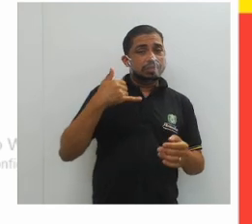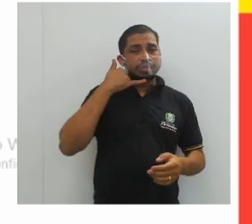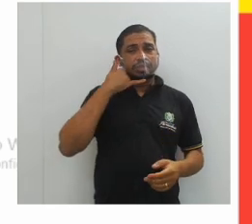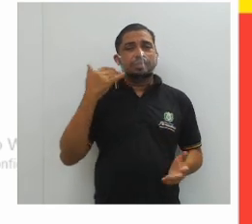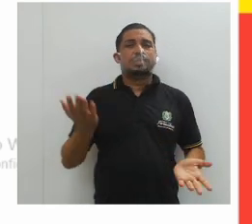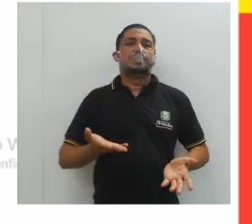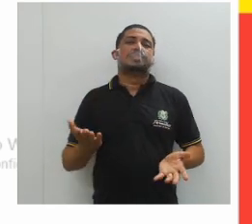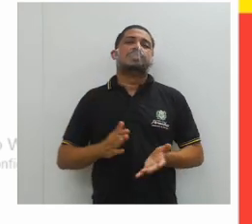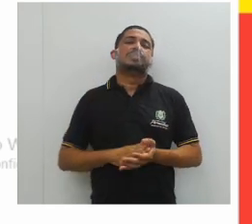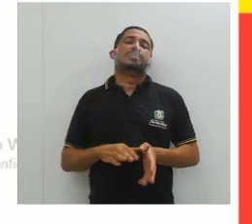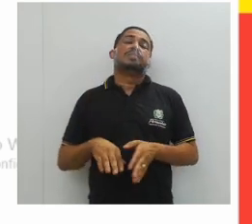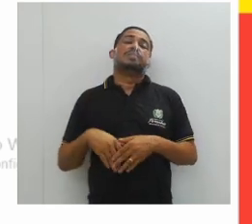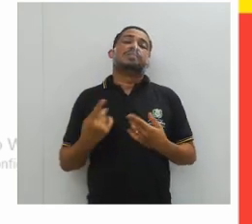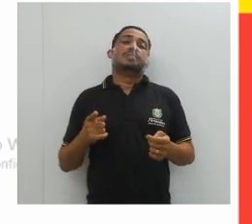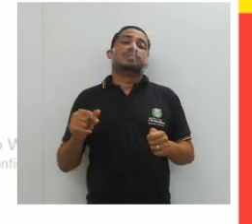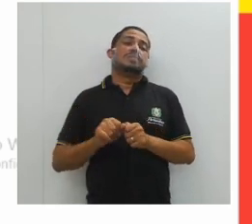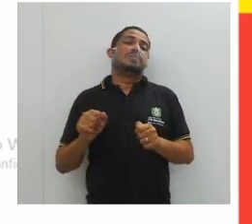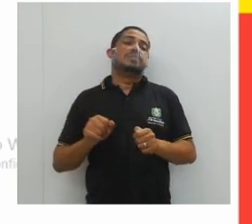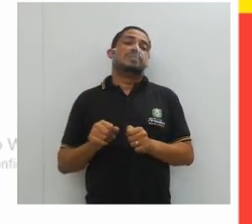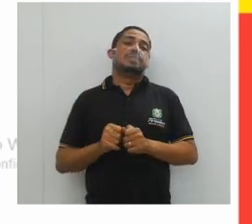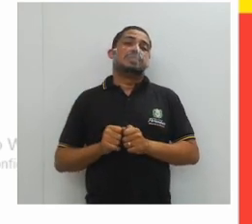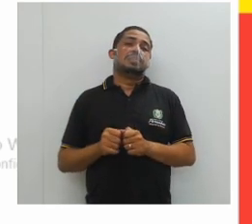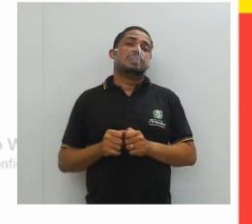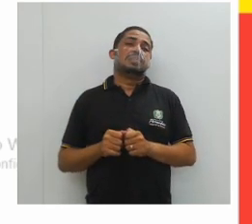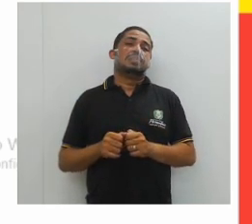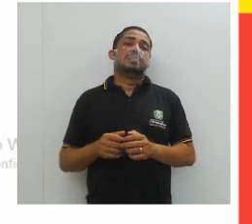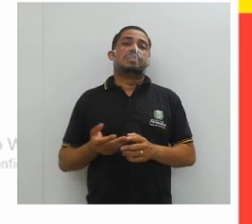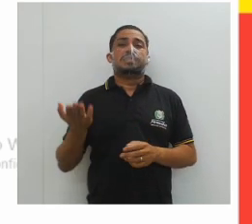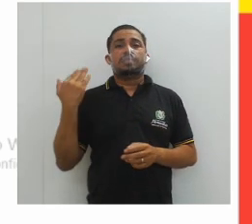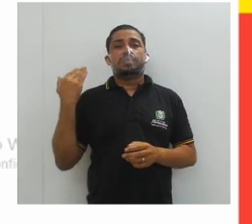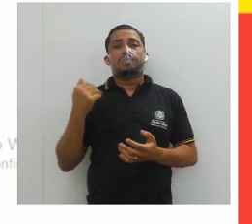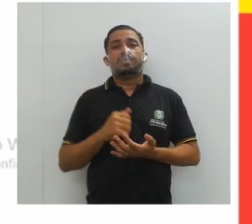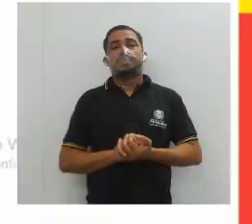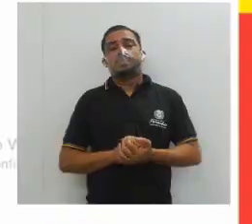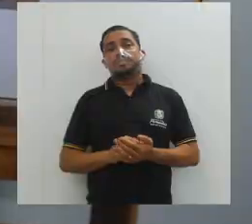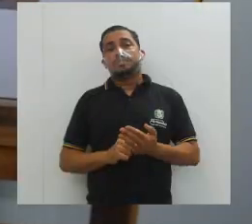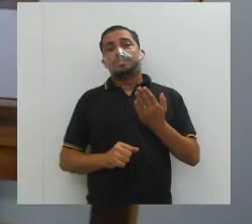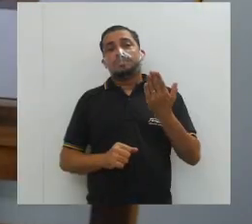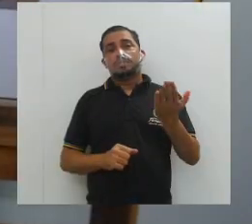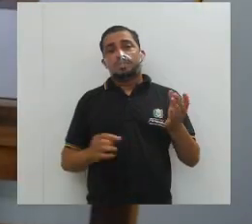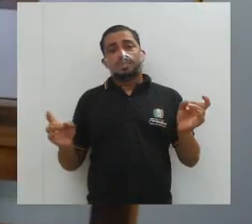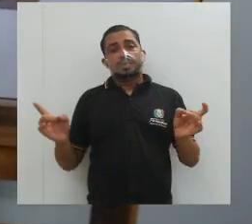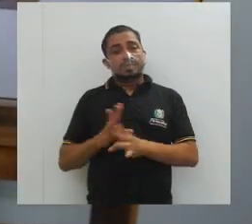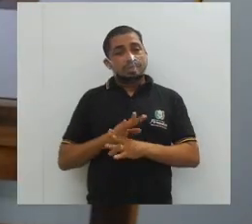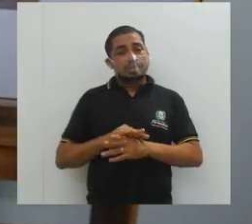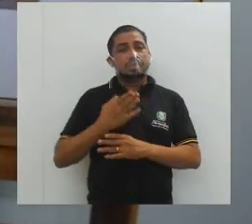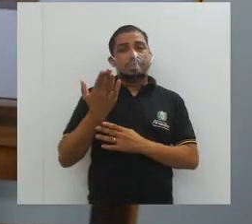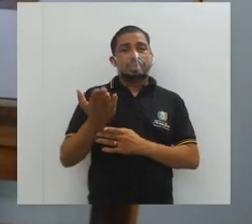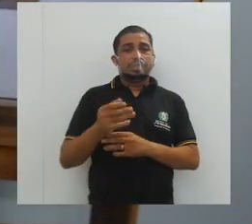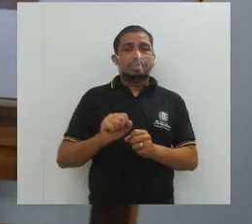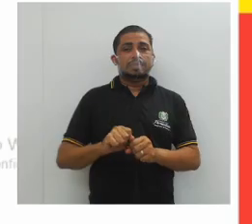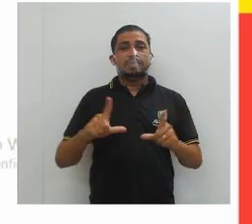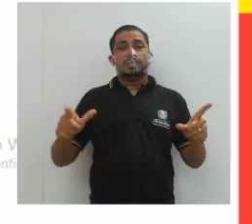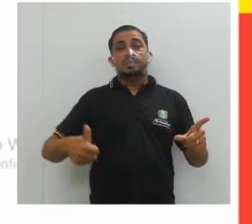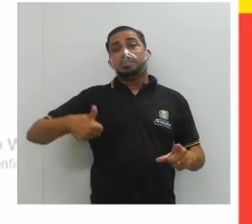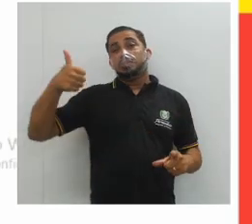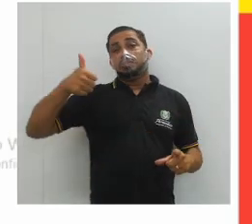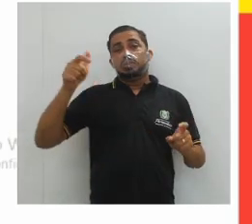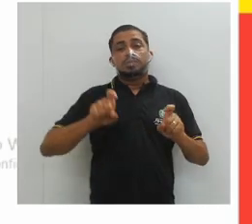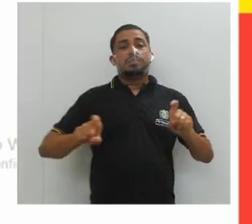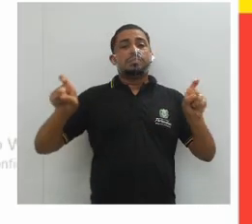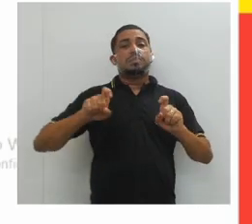hoje e o que o seu celular faz em relação ao que faz aquele celular ontem. Encerro com essa imagem aí do primeiro computador do